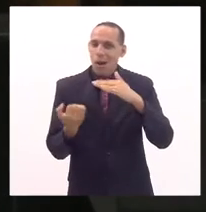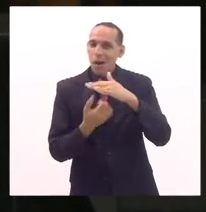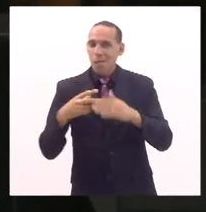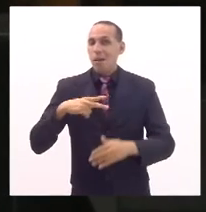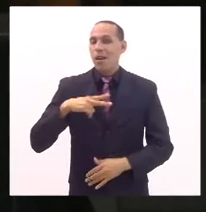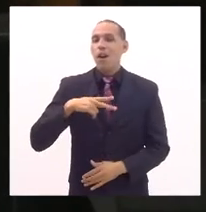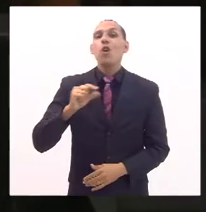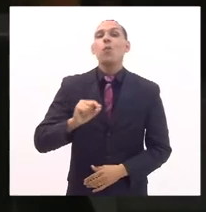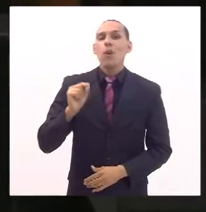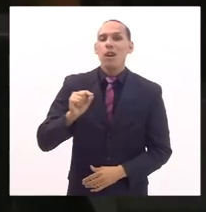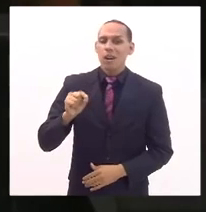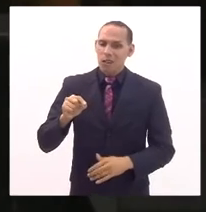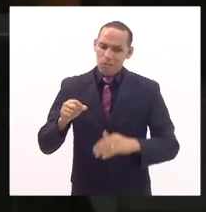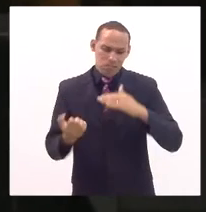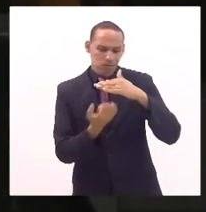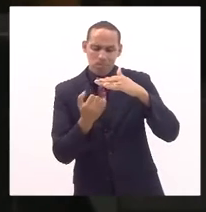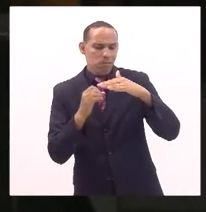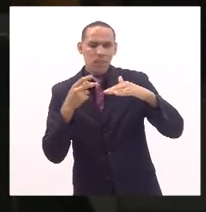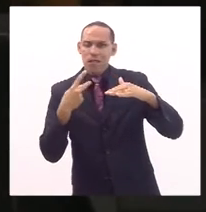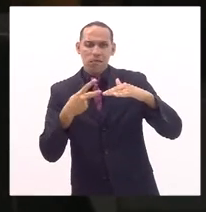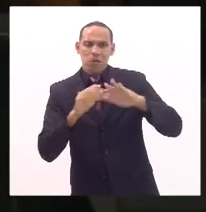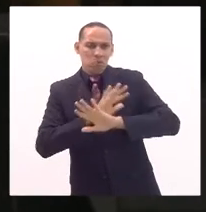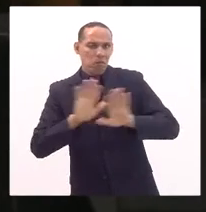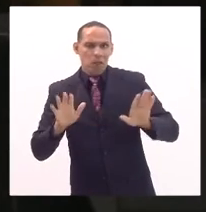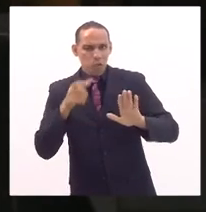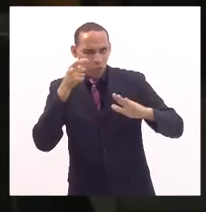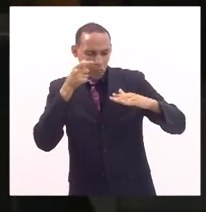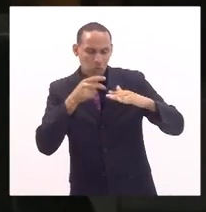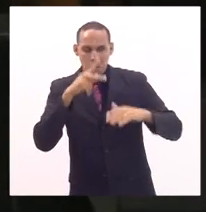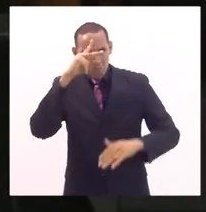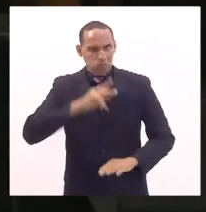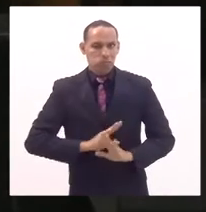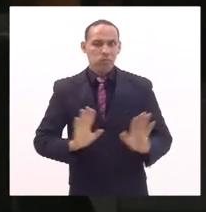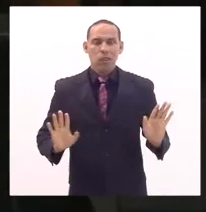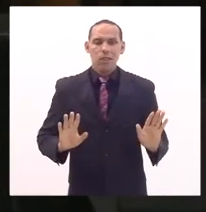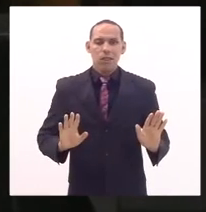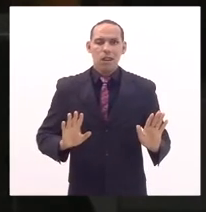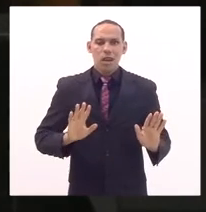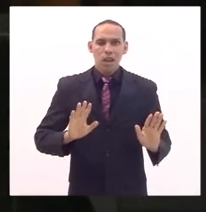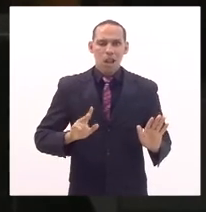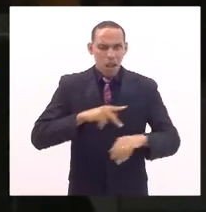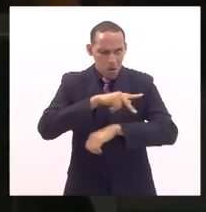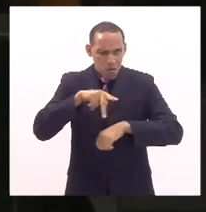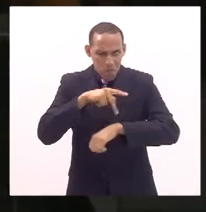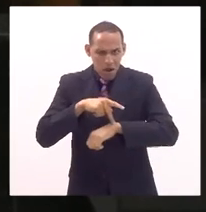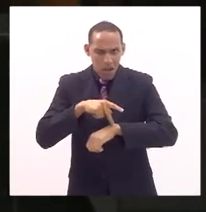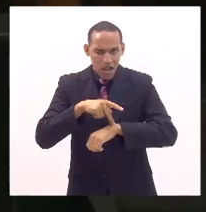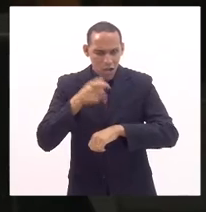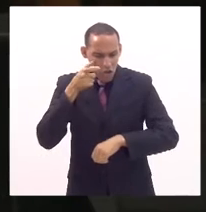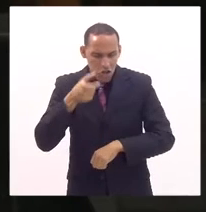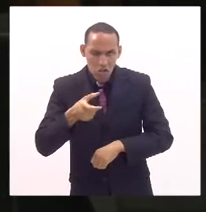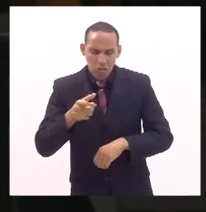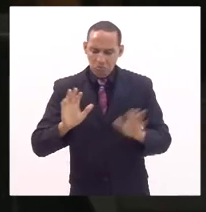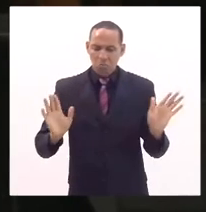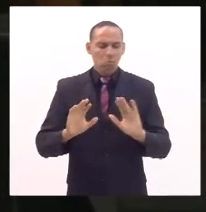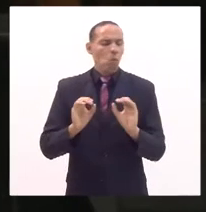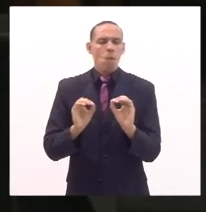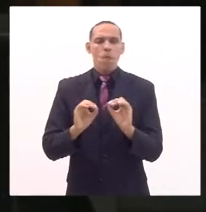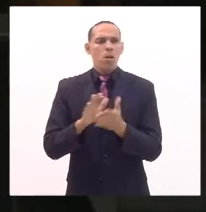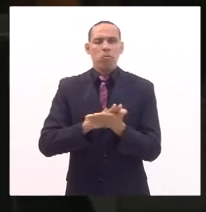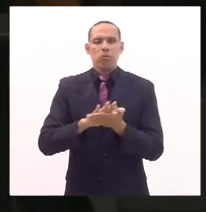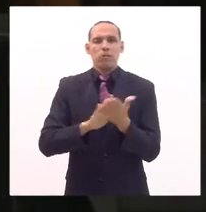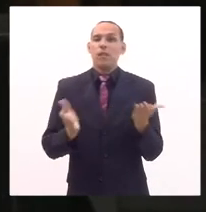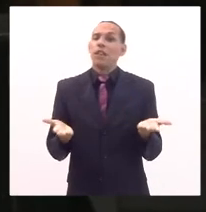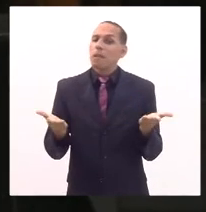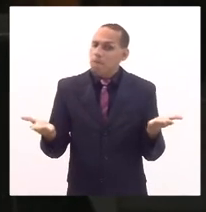é a empresa não está subjacente o interesse do país E aí gente